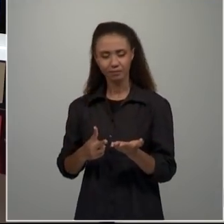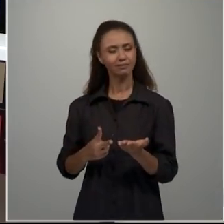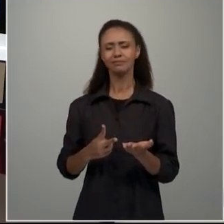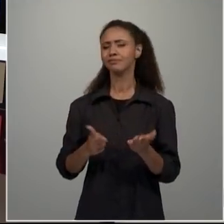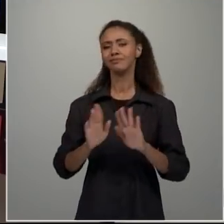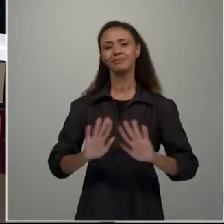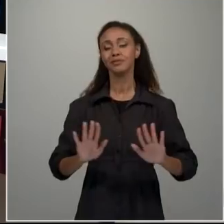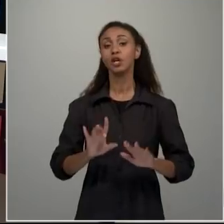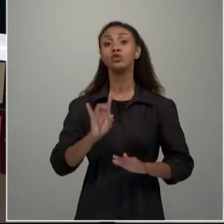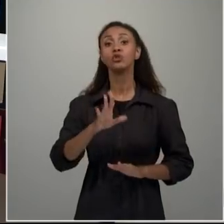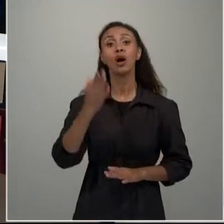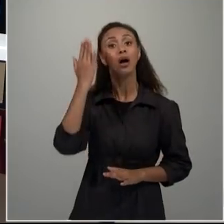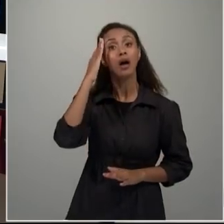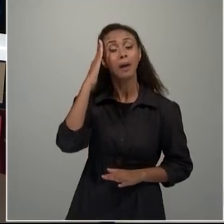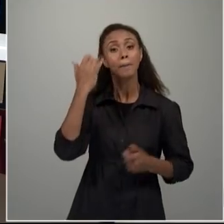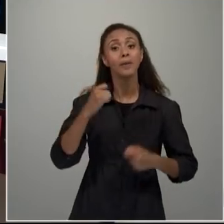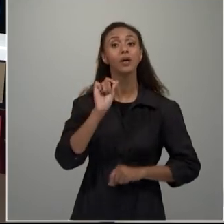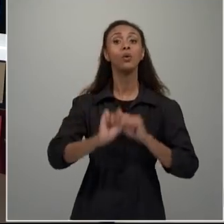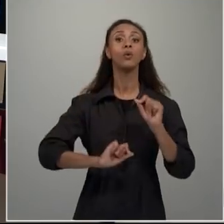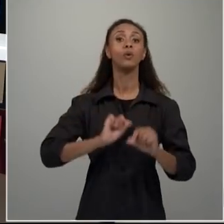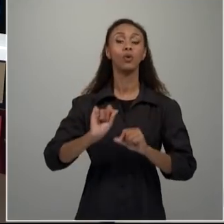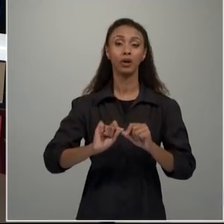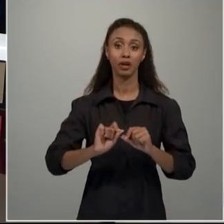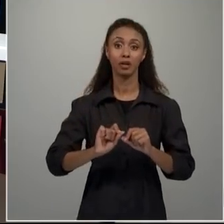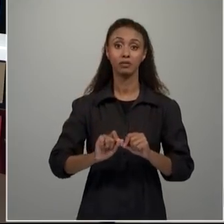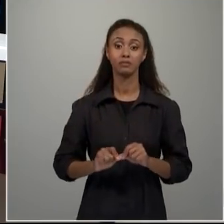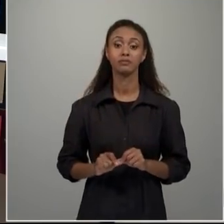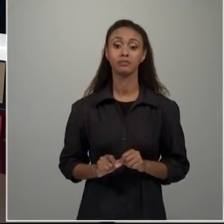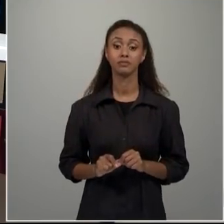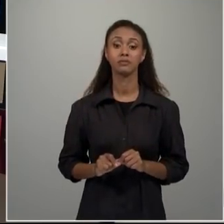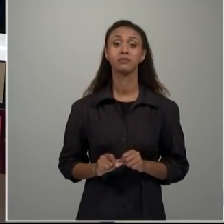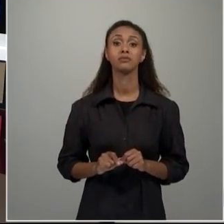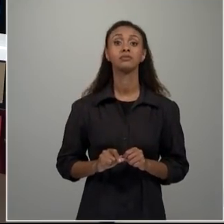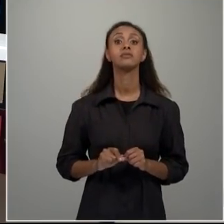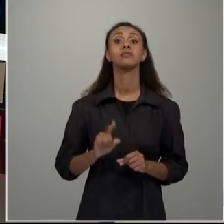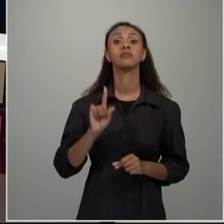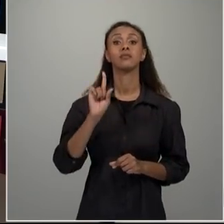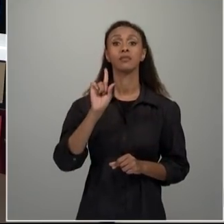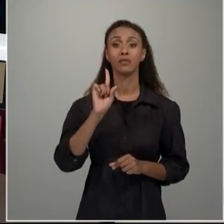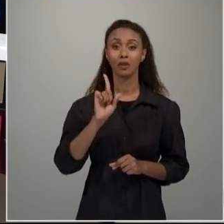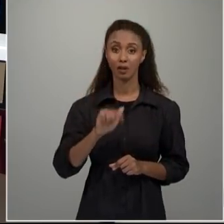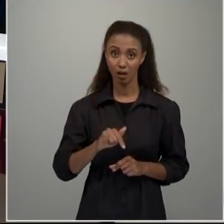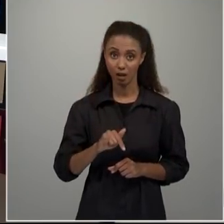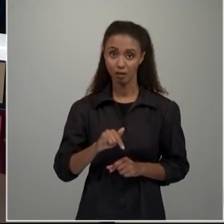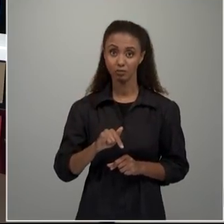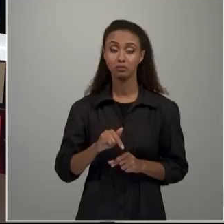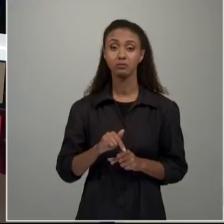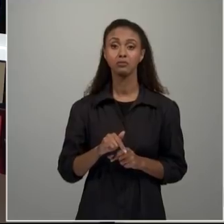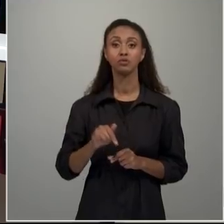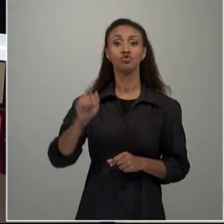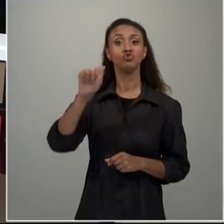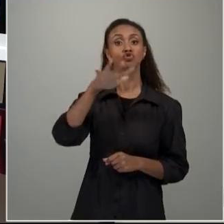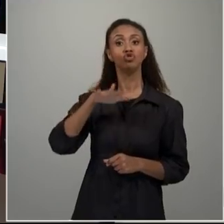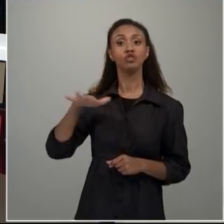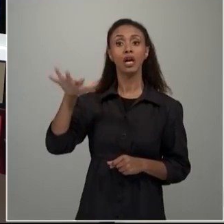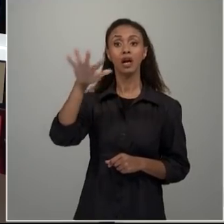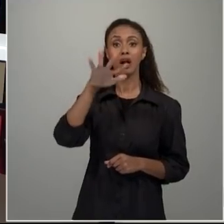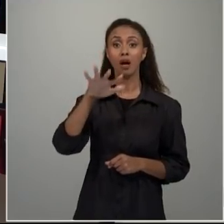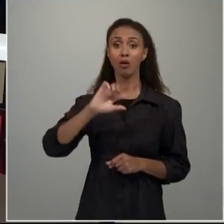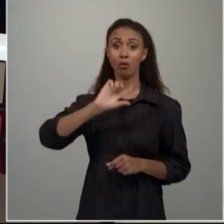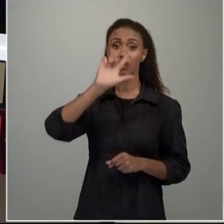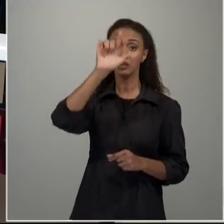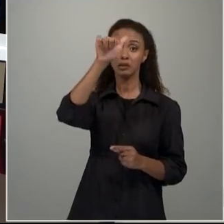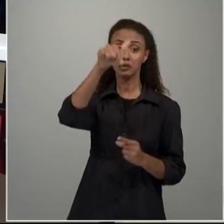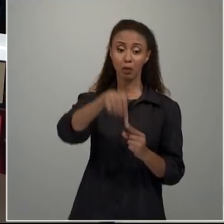só precisa entender que são coisas que vão do makro tá para o micro que o macro o macaé